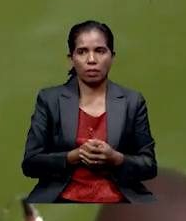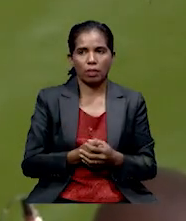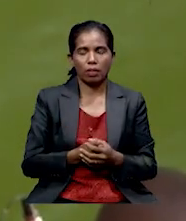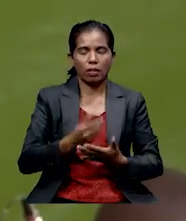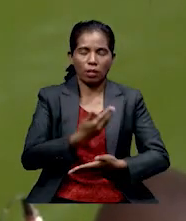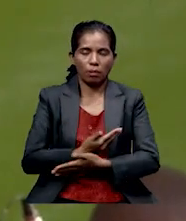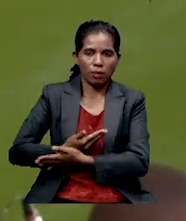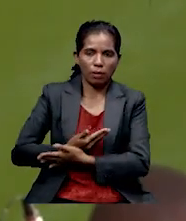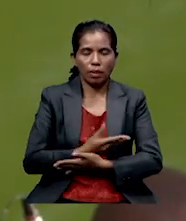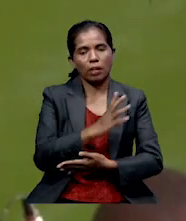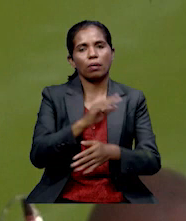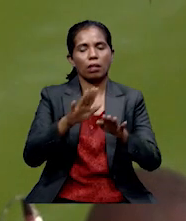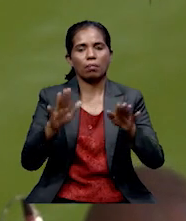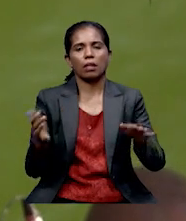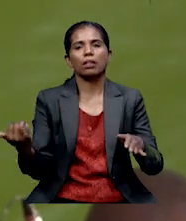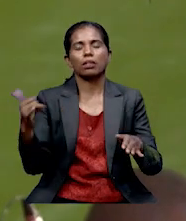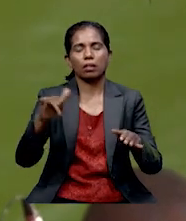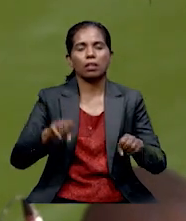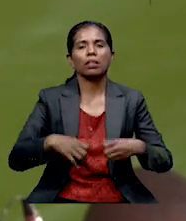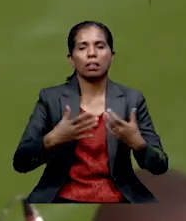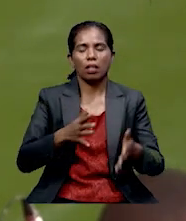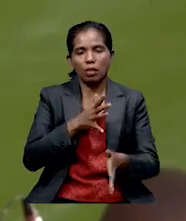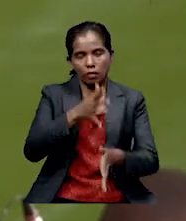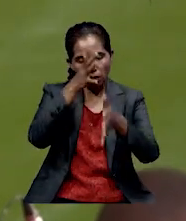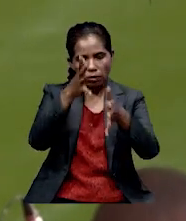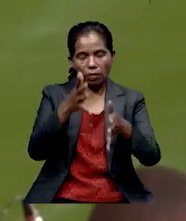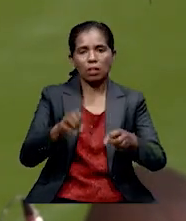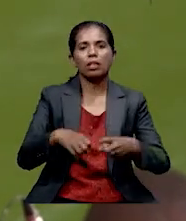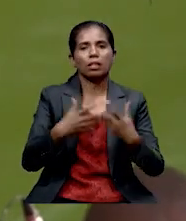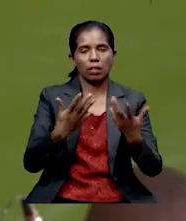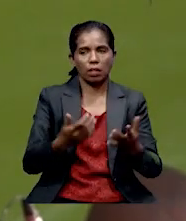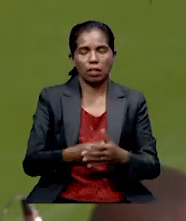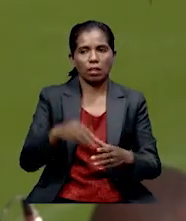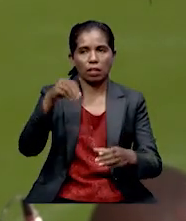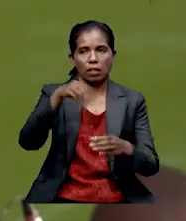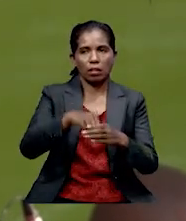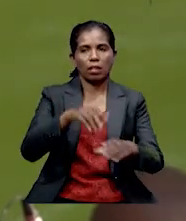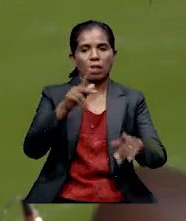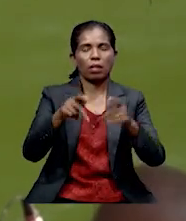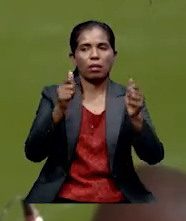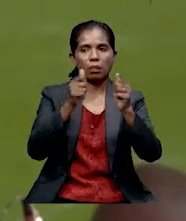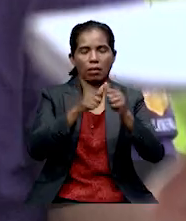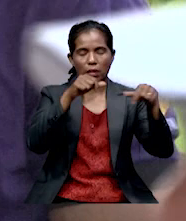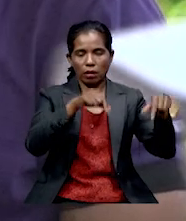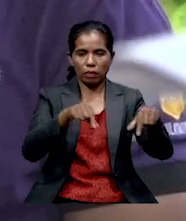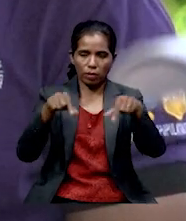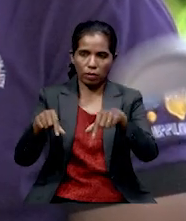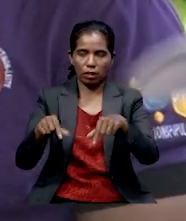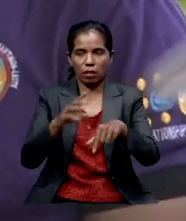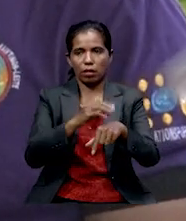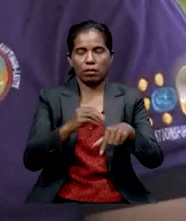Kosokoan no labari sira. Hemaferic no katua sira. Inclui hemoho dificuldades físicas no